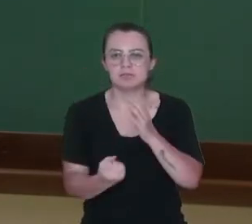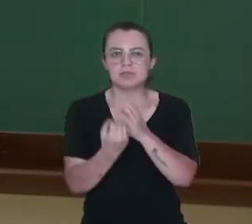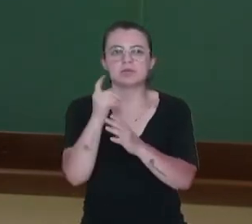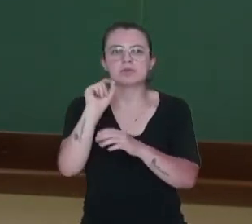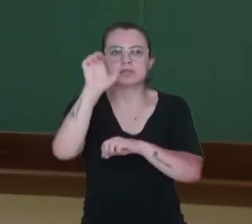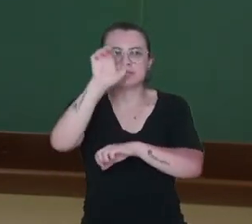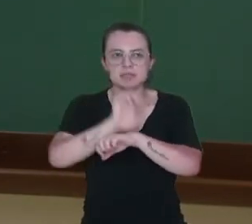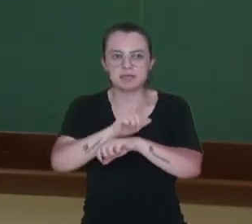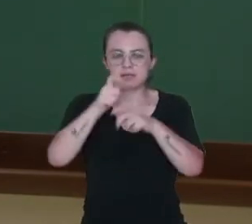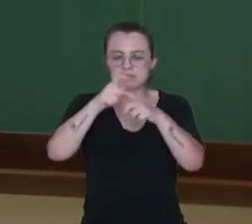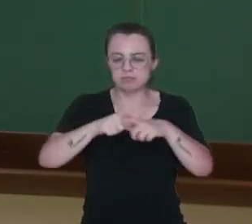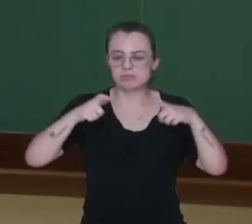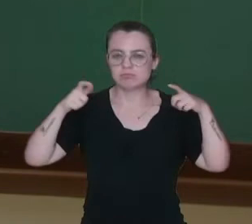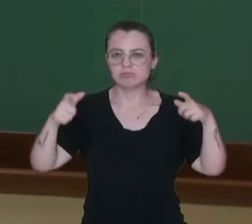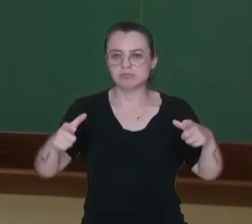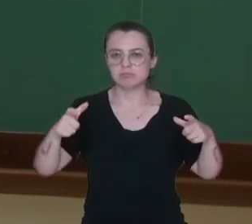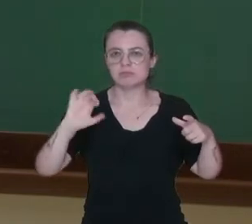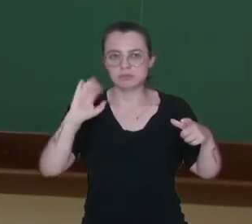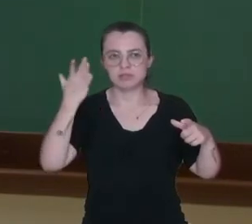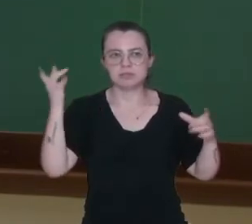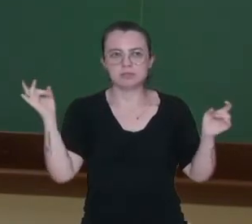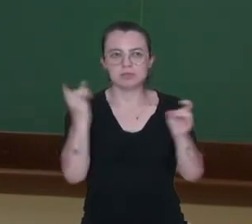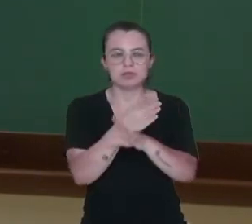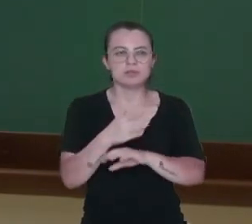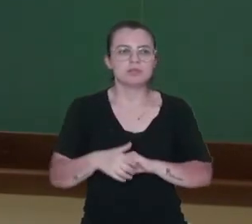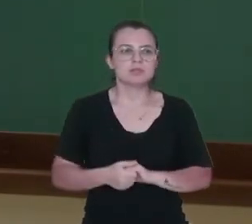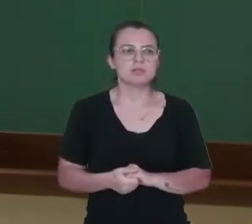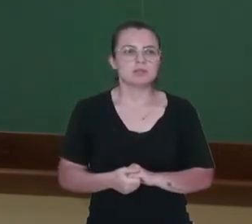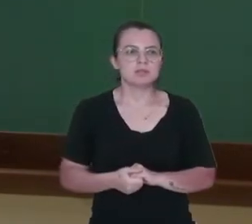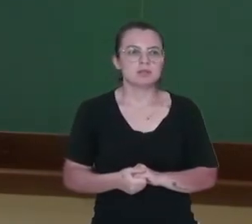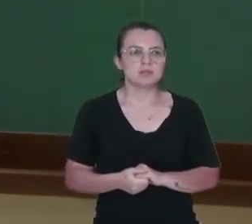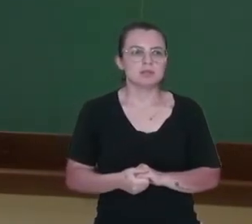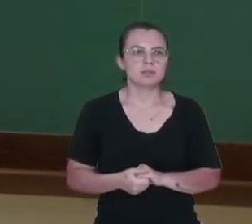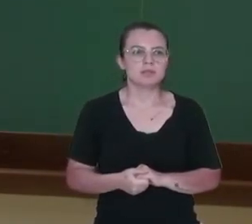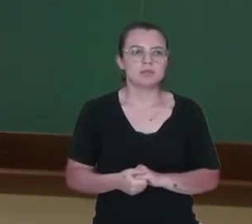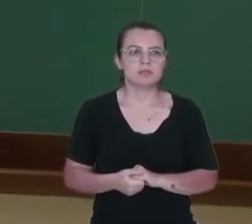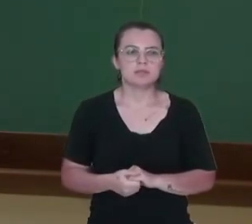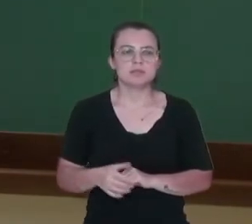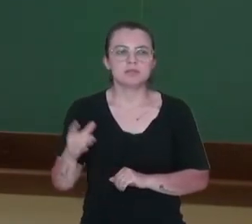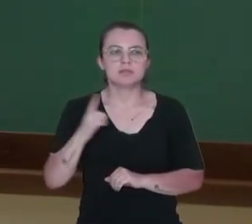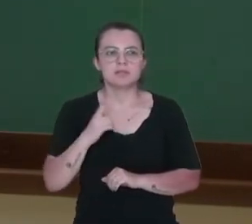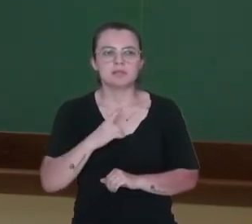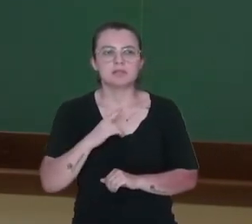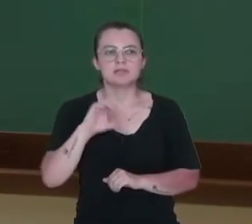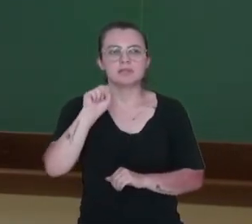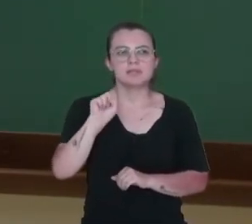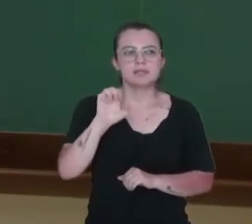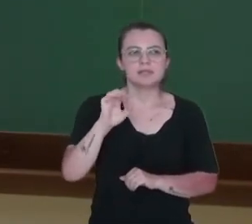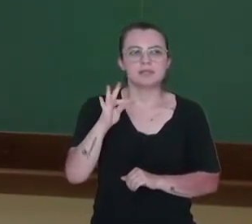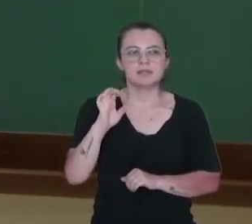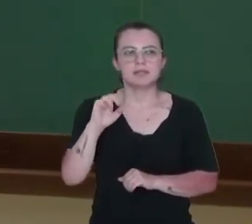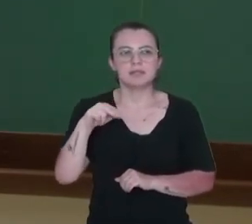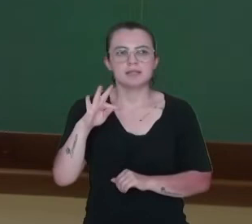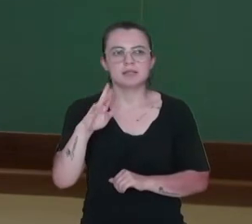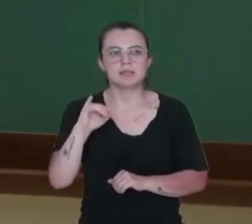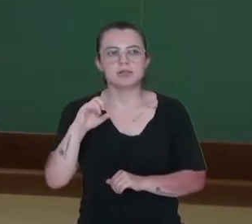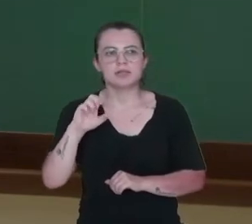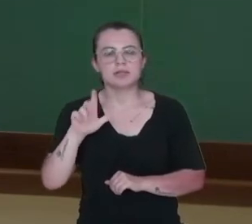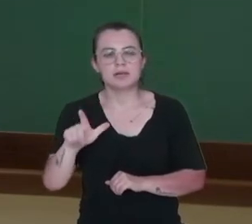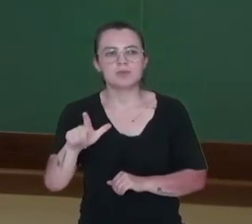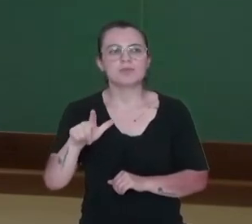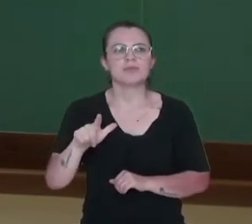território brasileiro acontecidos, né? Nós vamos ter a criação de regiões setentrional,